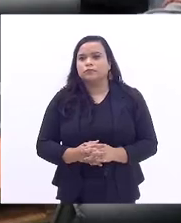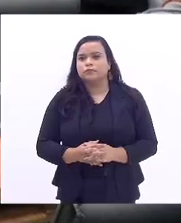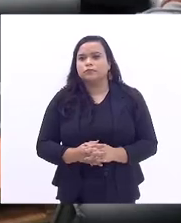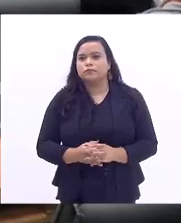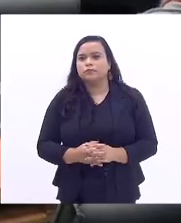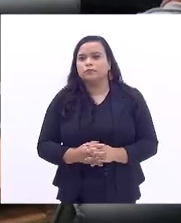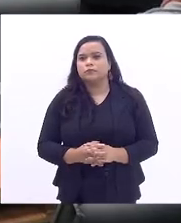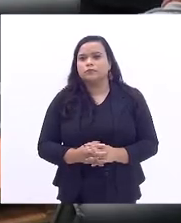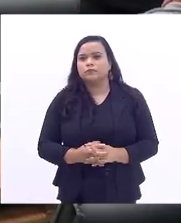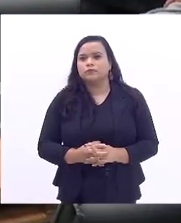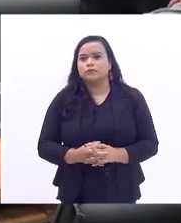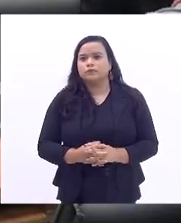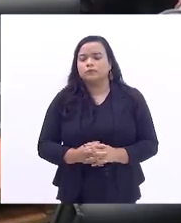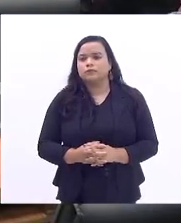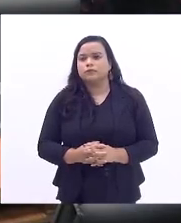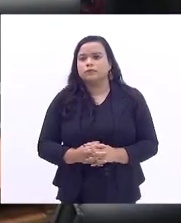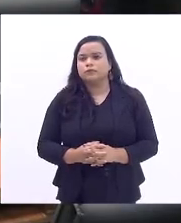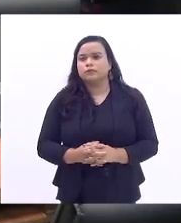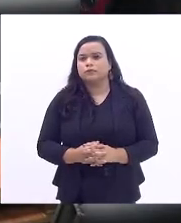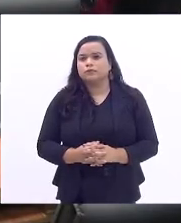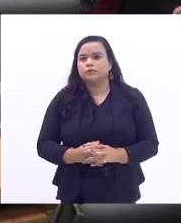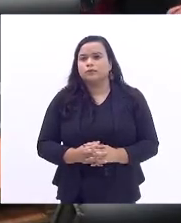E aí